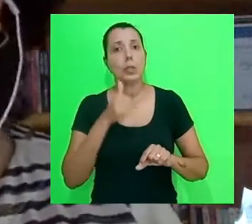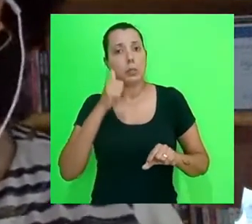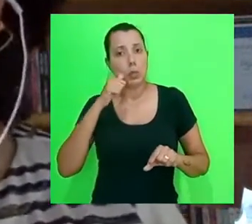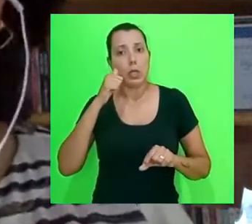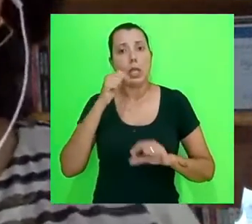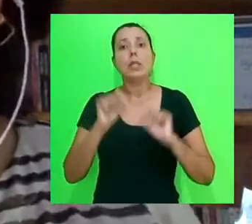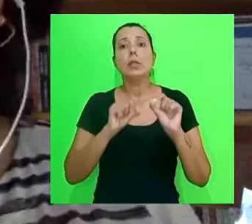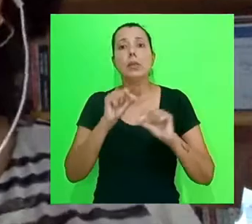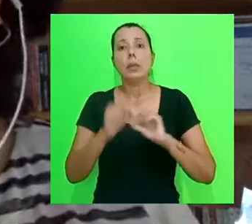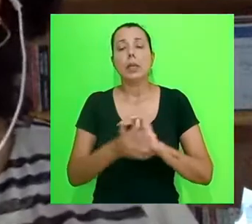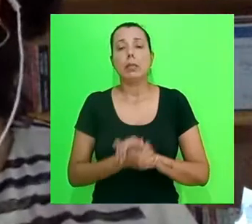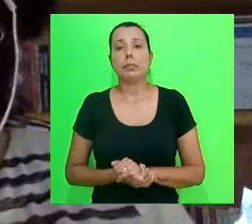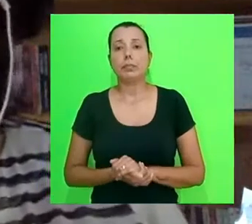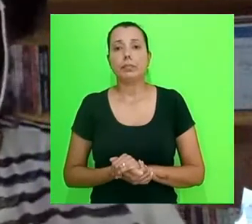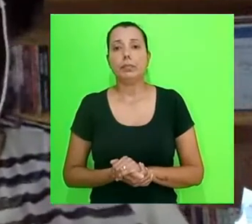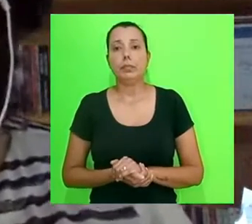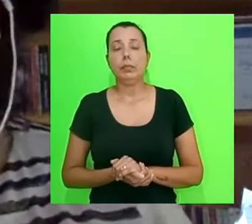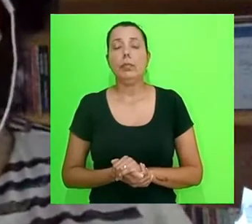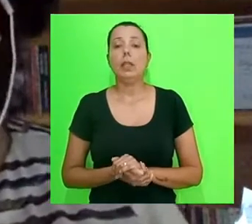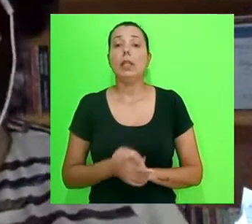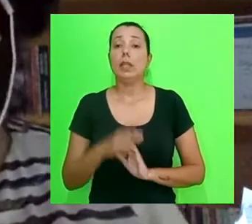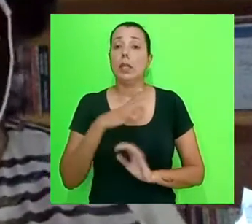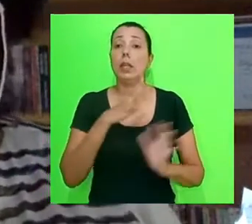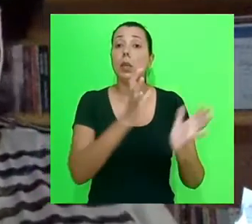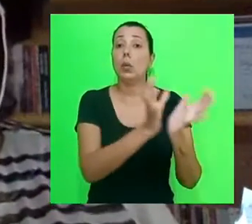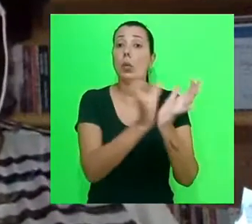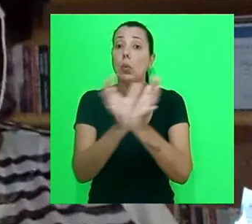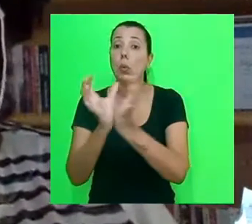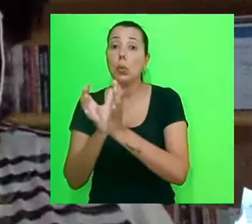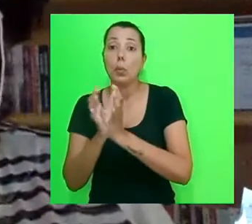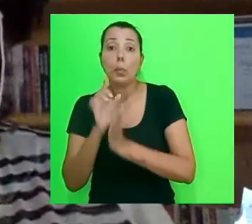carteira assinada, com prestação de serviços